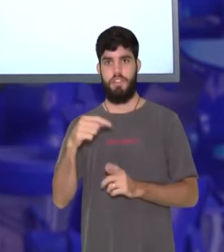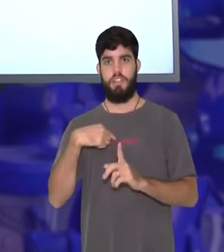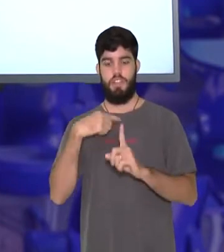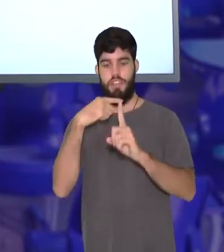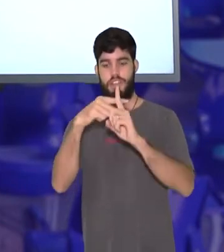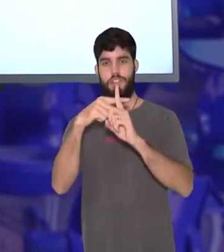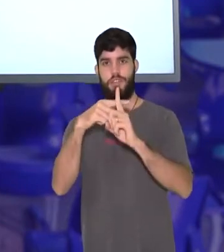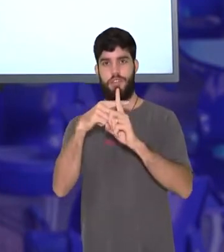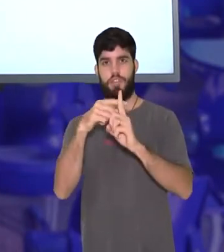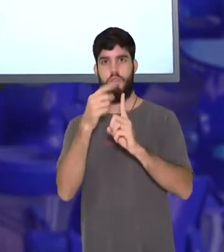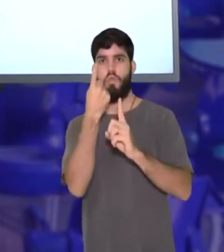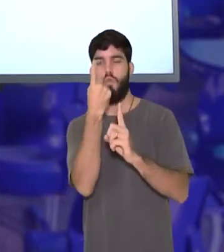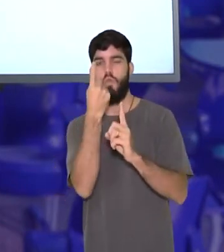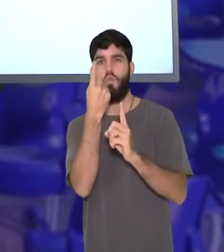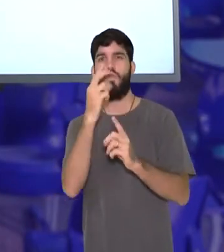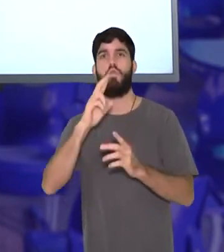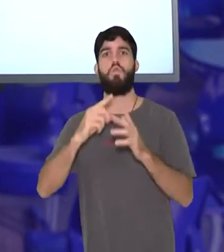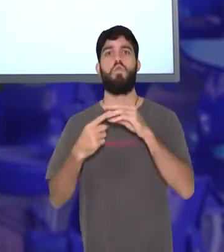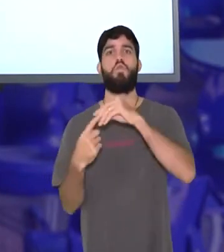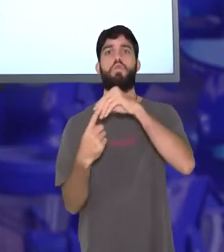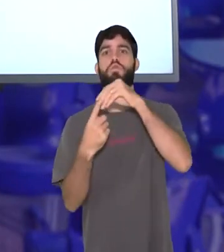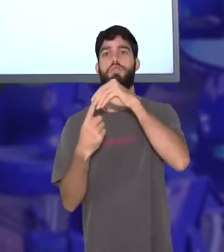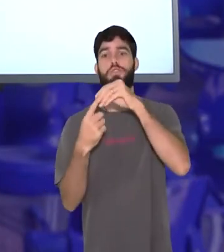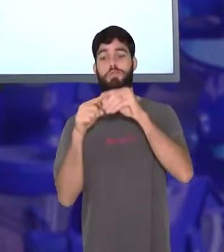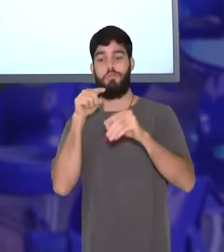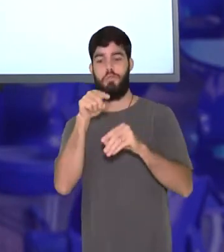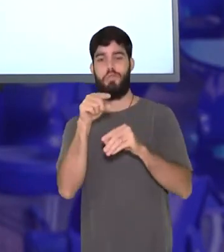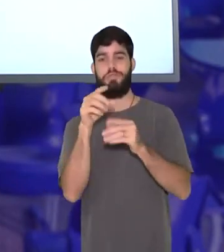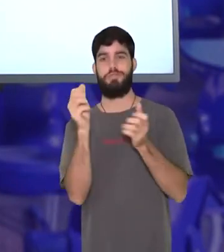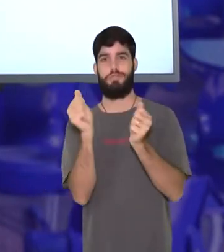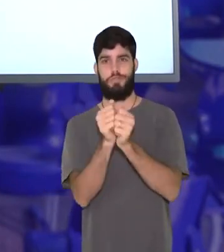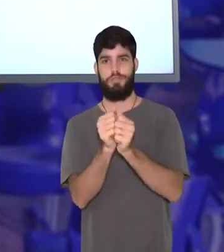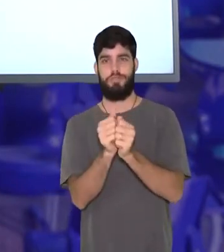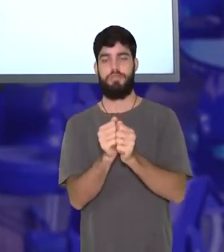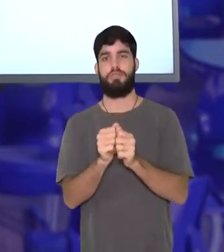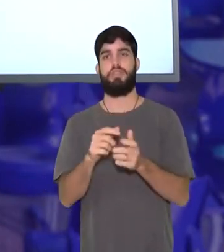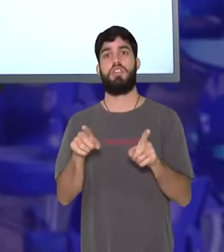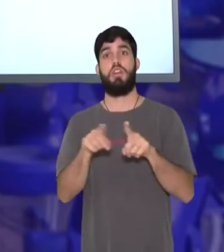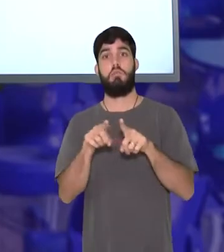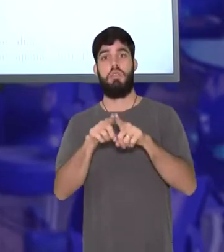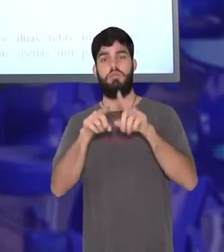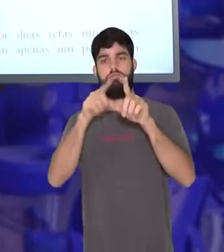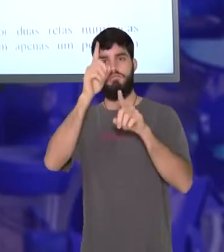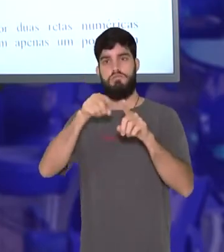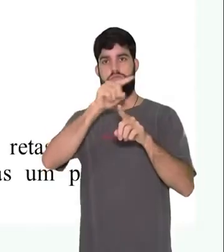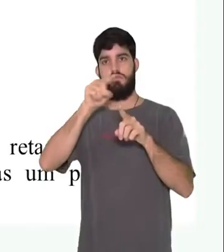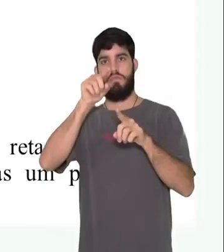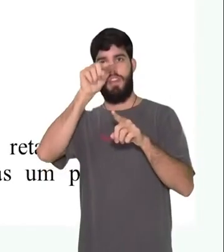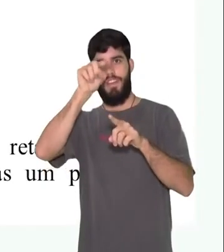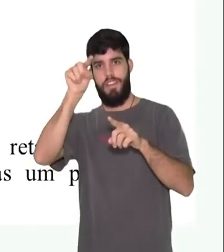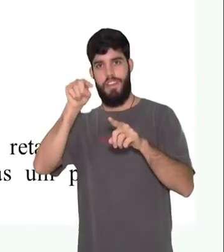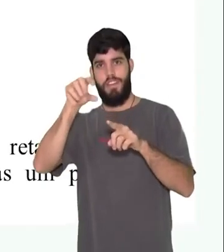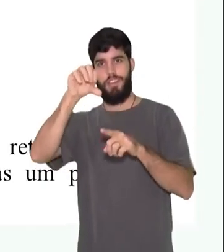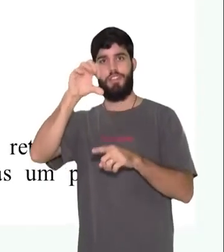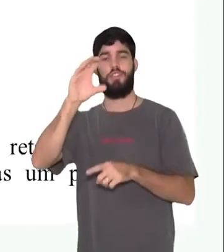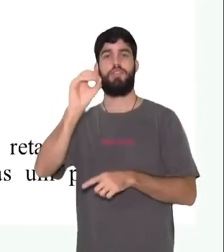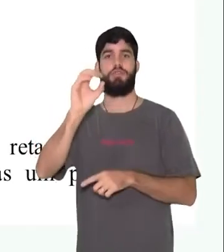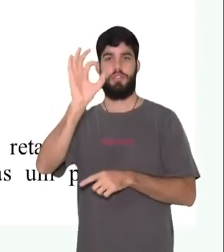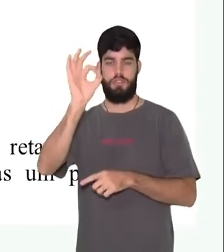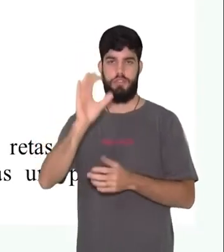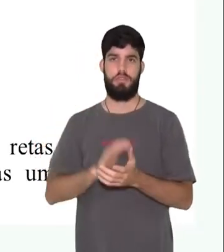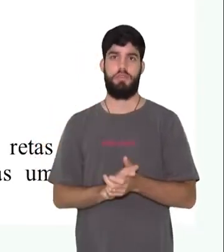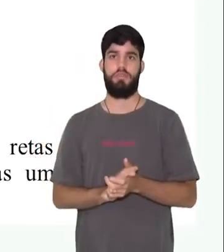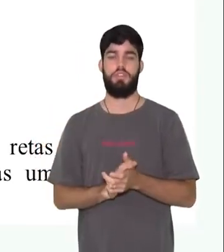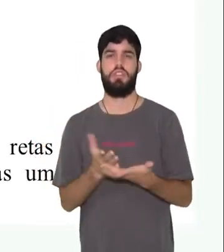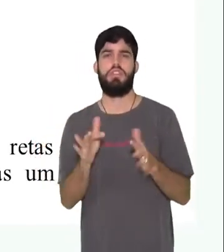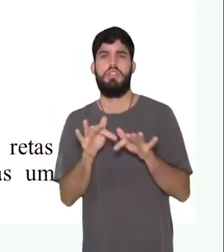interceptam com o único ponto em comum formando um ângulo de 90 graus C bom então de maneira